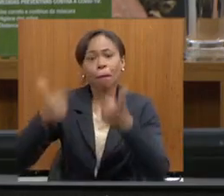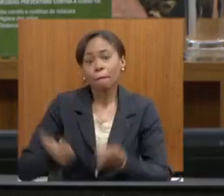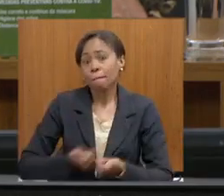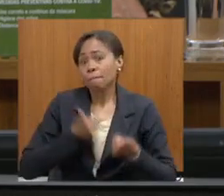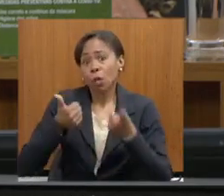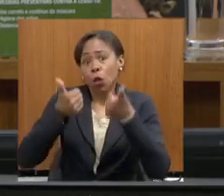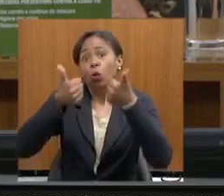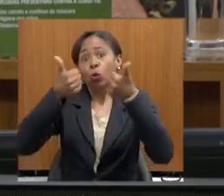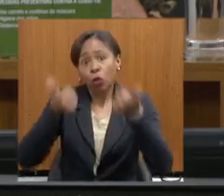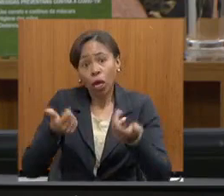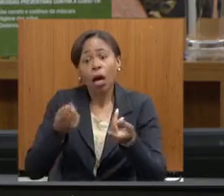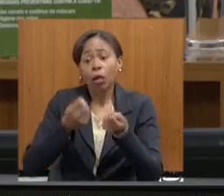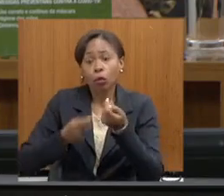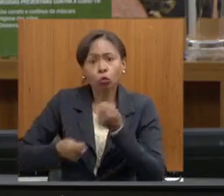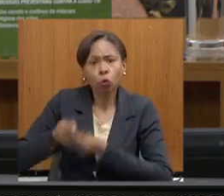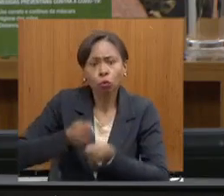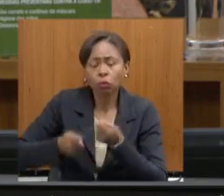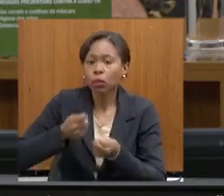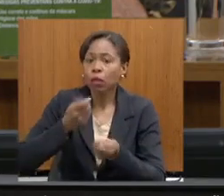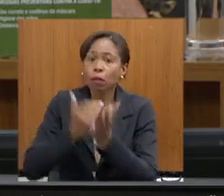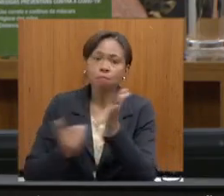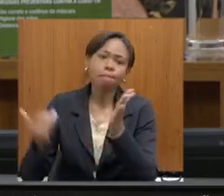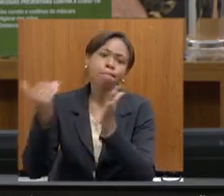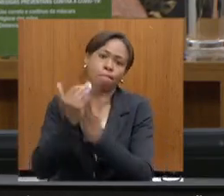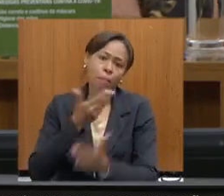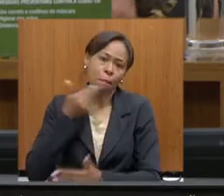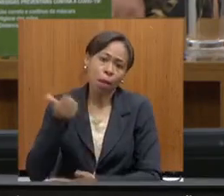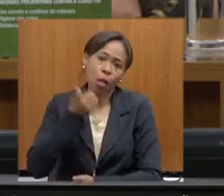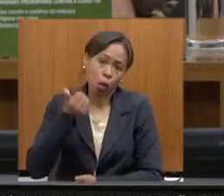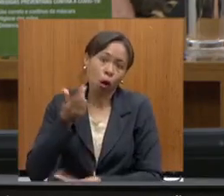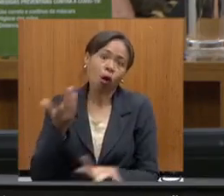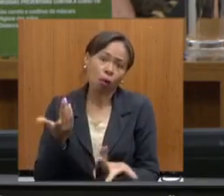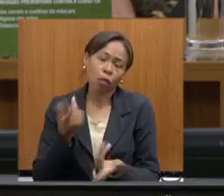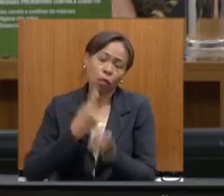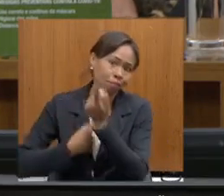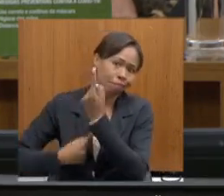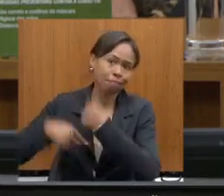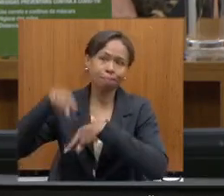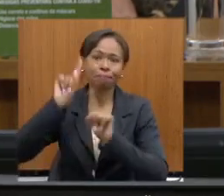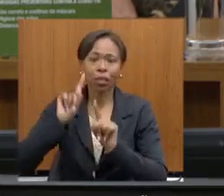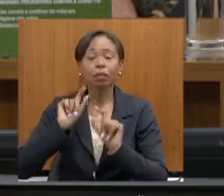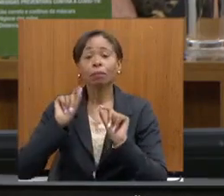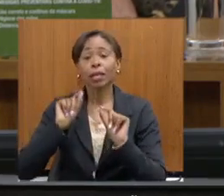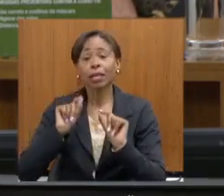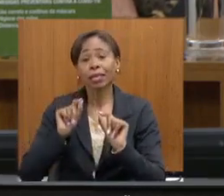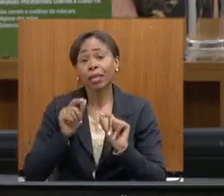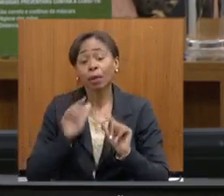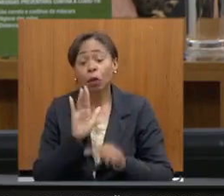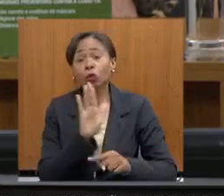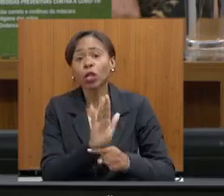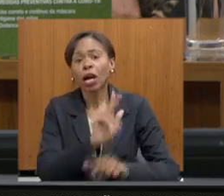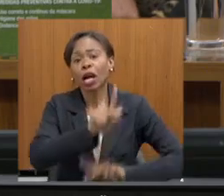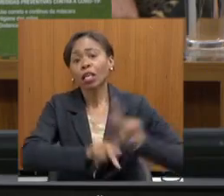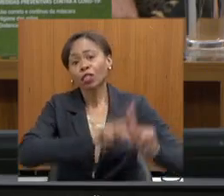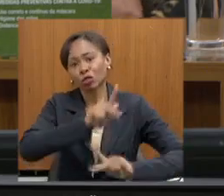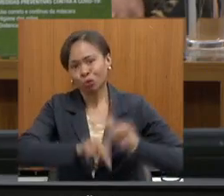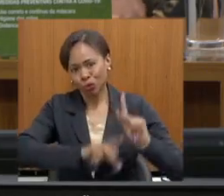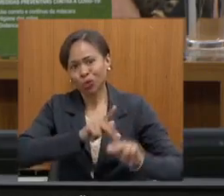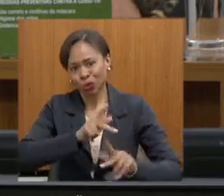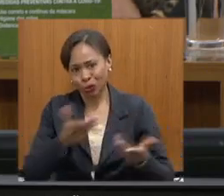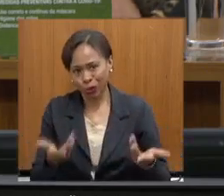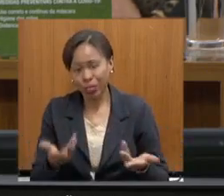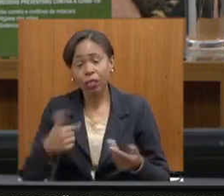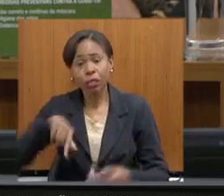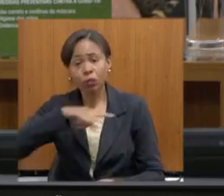efetivo a ser mais econômico e mais e mais eficiente para o cidadão comum na ponta então